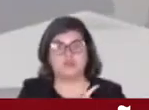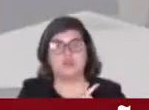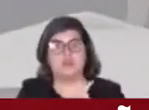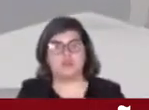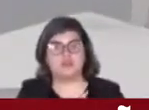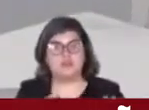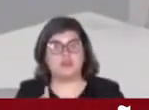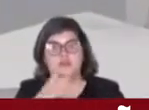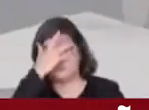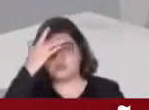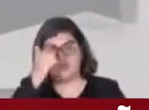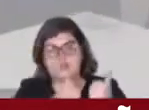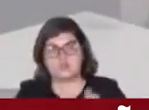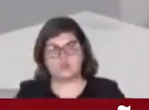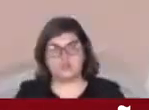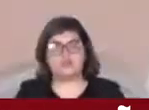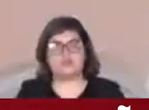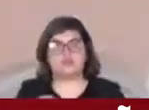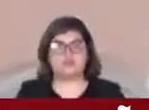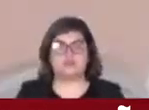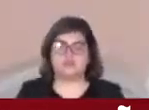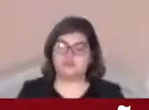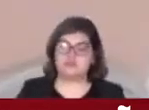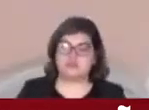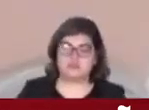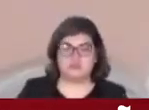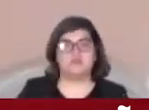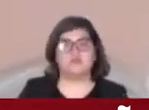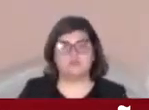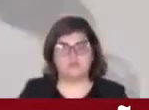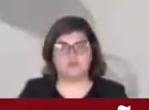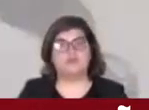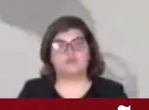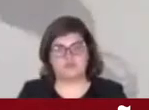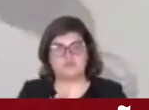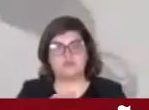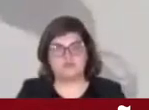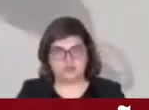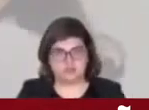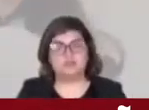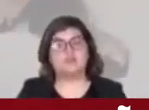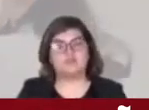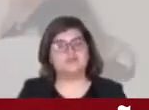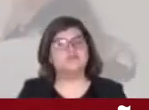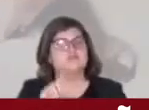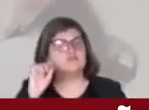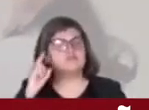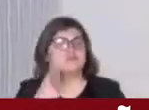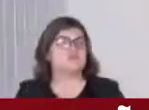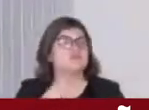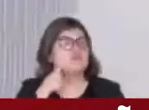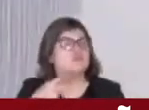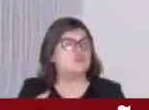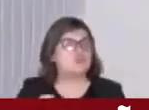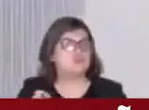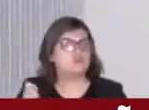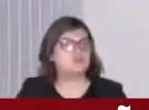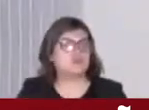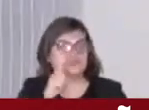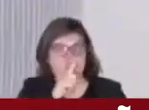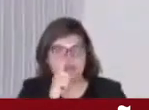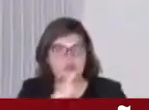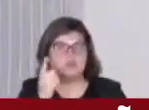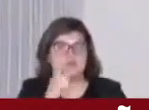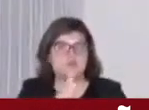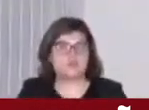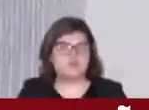TSE disponibilizou aos partidos políticos acesso total aos códigos-fonte das urnas eletrônicas. Somente o